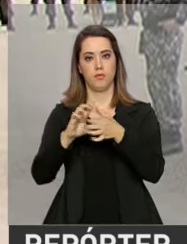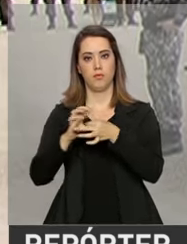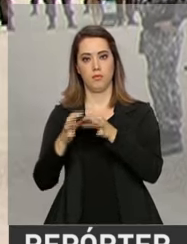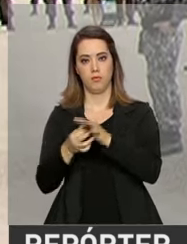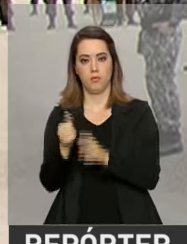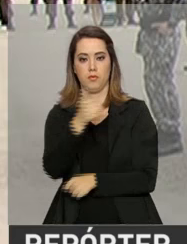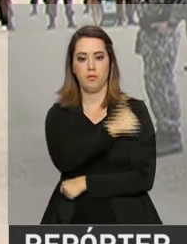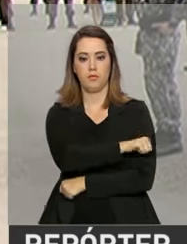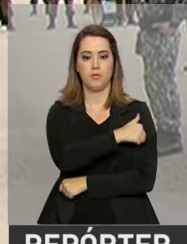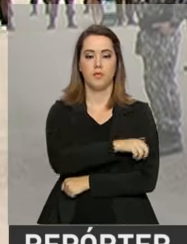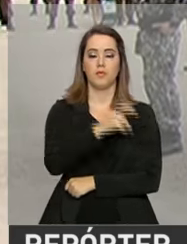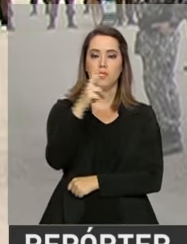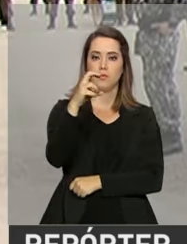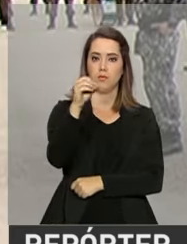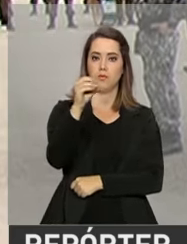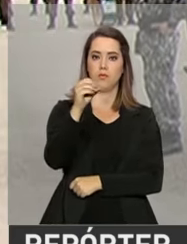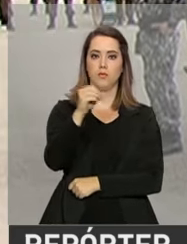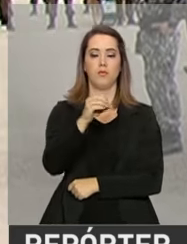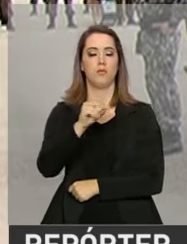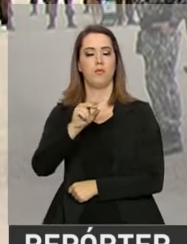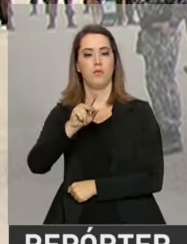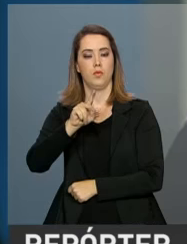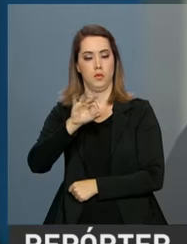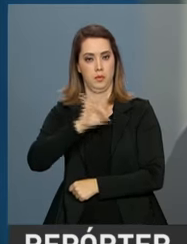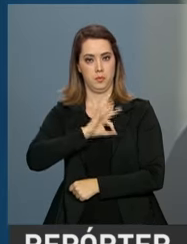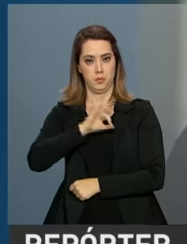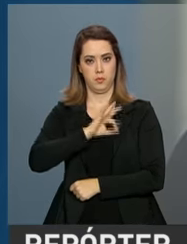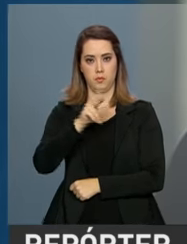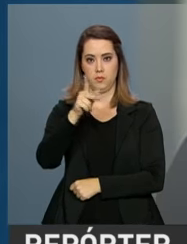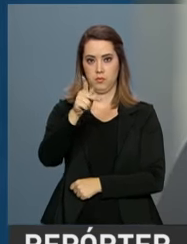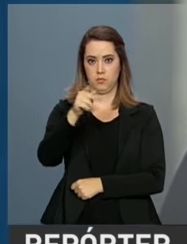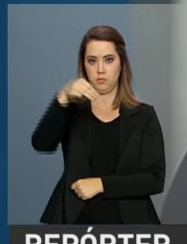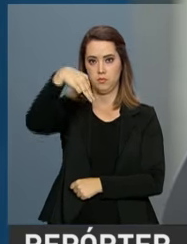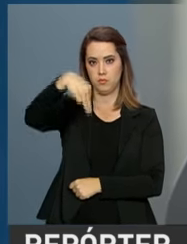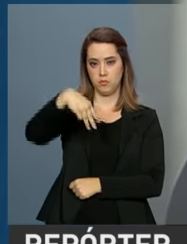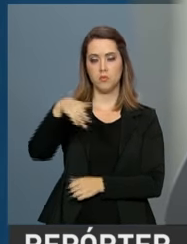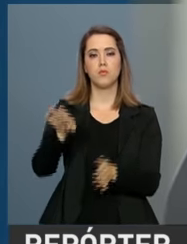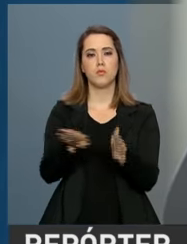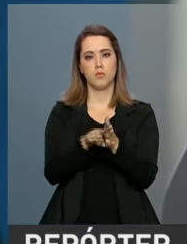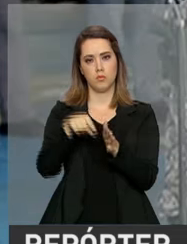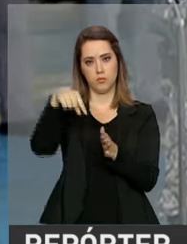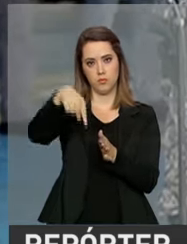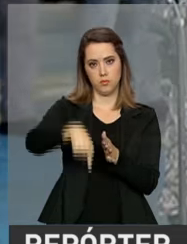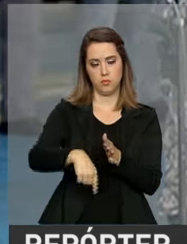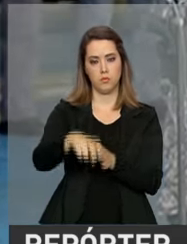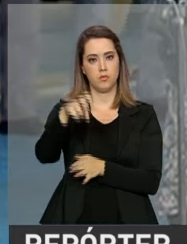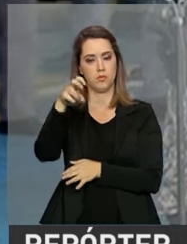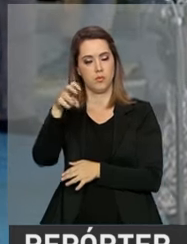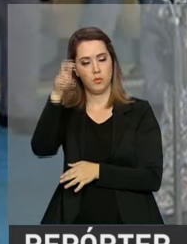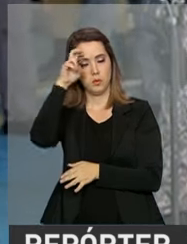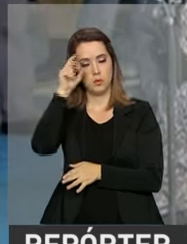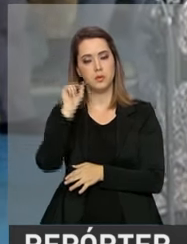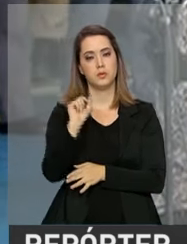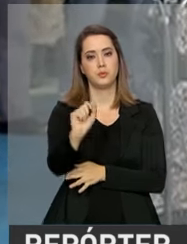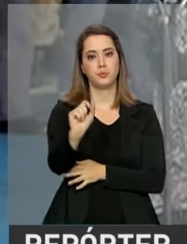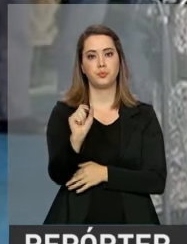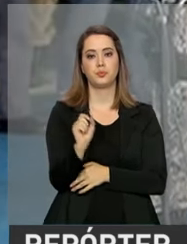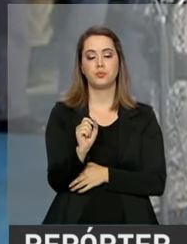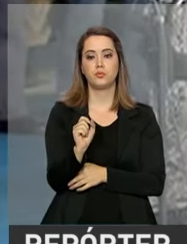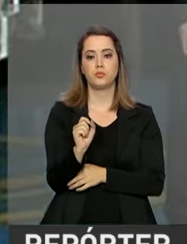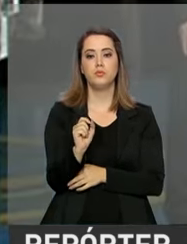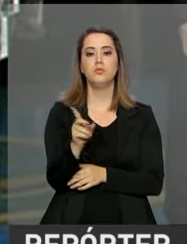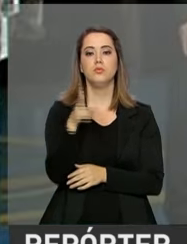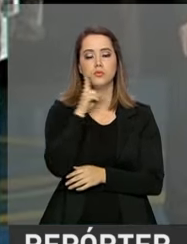policiais militares chegaram nesta sexta feira à cidade o ministro da justiça e cidadania acompanhou a cerimônia de recepção